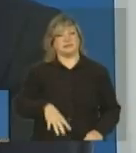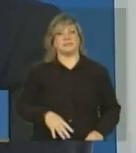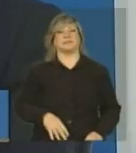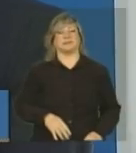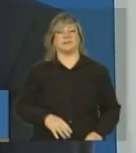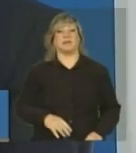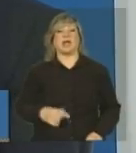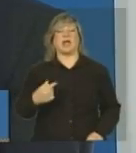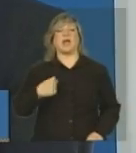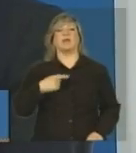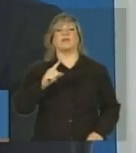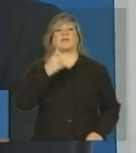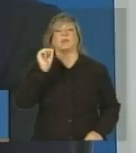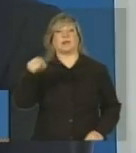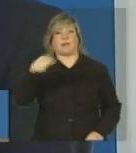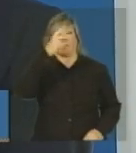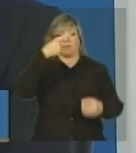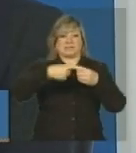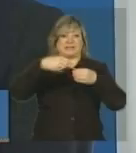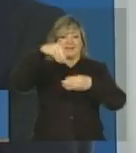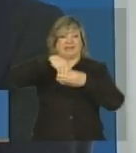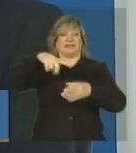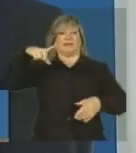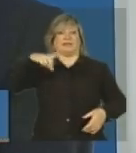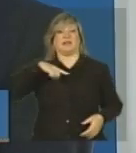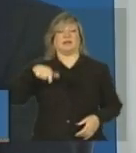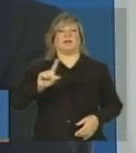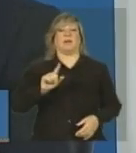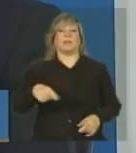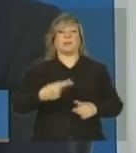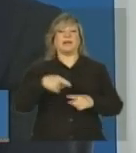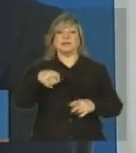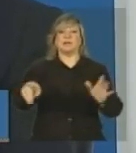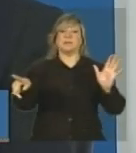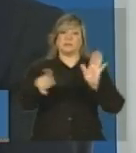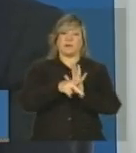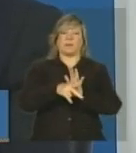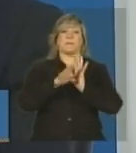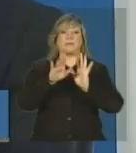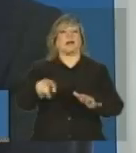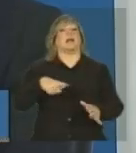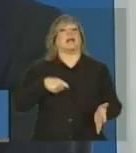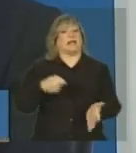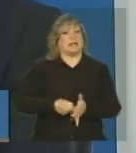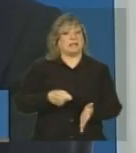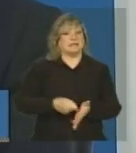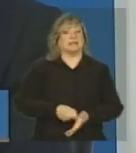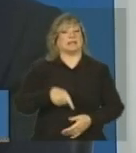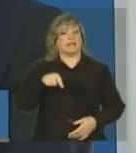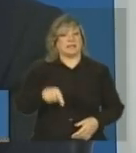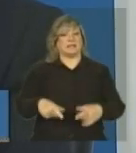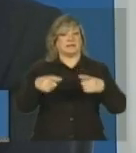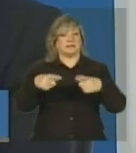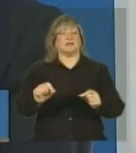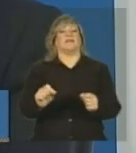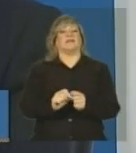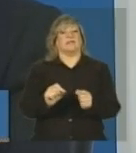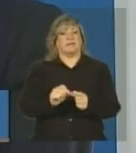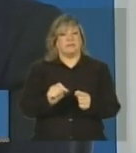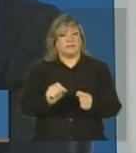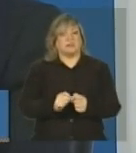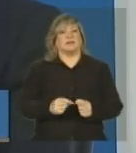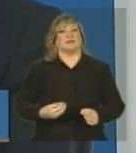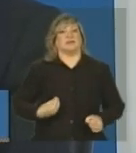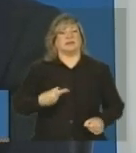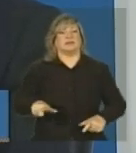que ele tem no município, porque a instância de controle social é própria da municipalidade, mas ele exige que essa instância seja criada, e isso